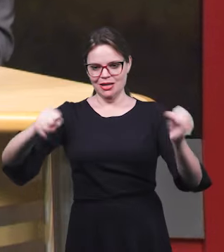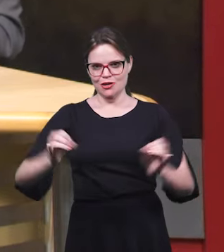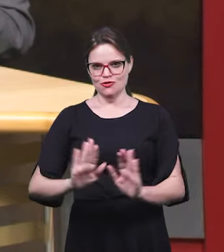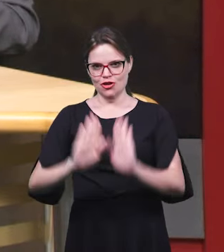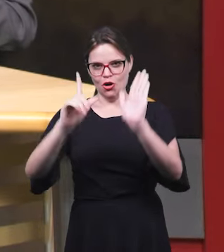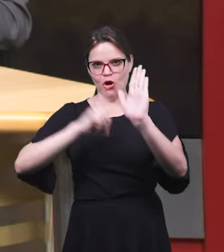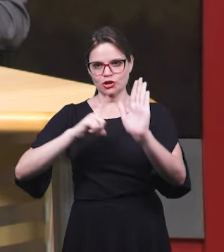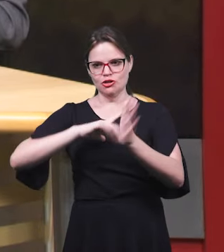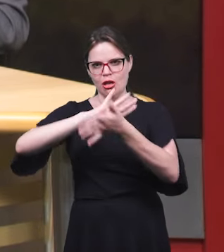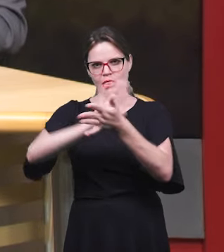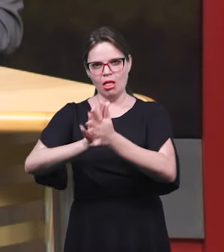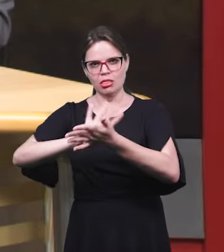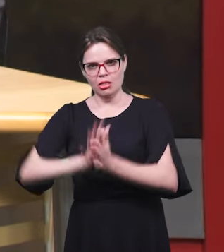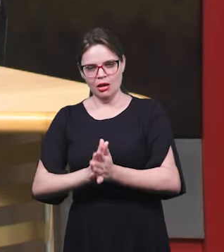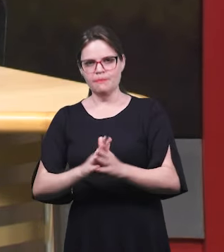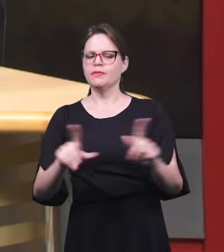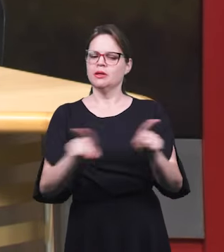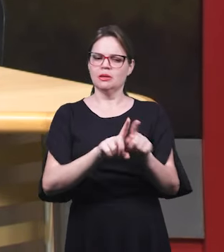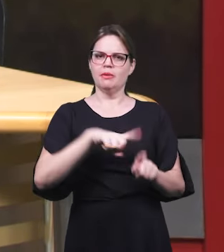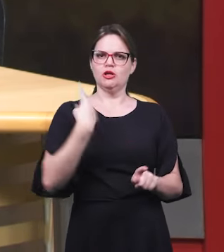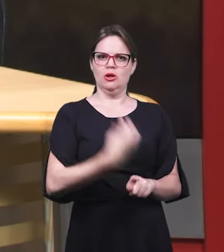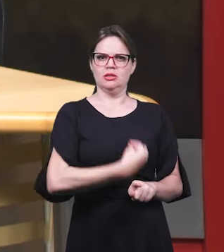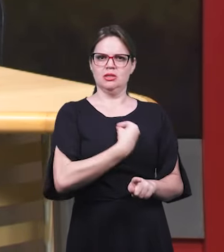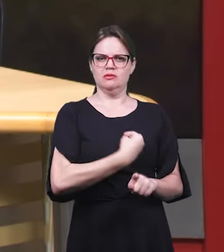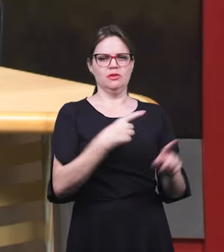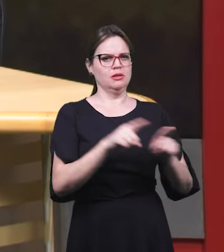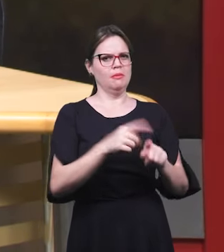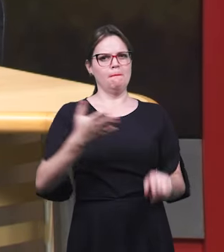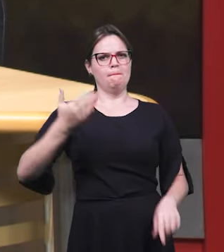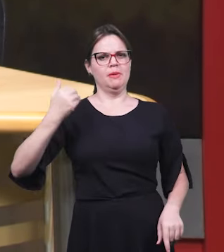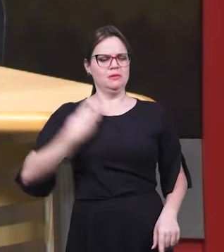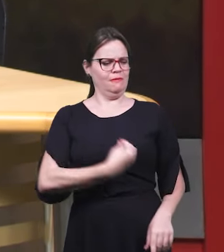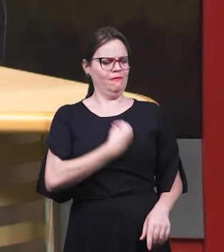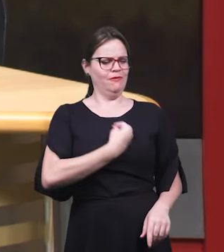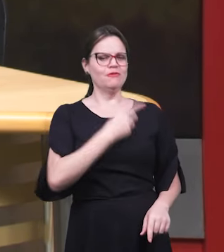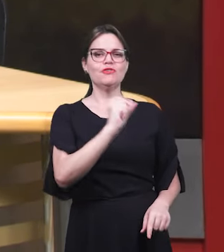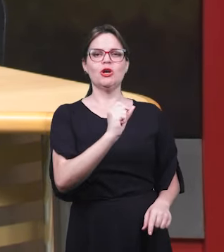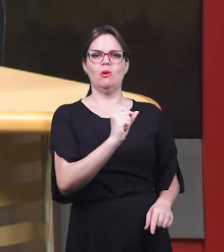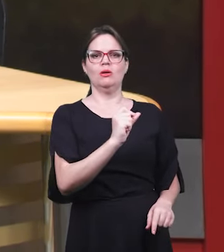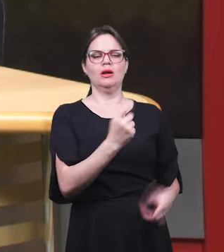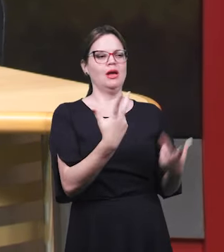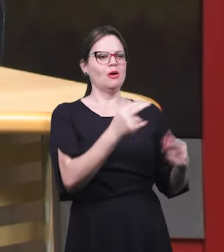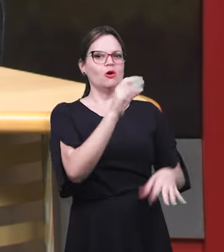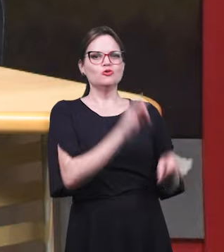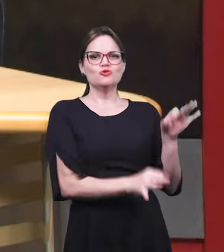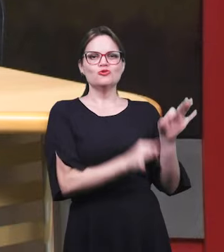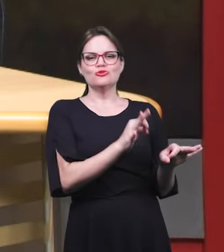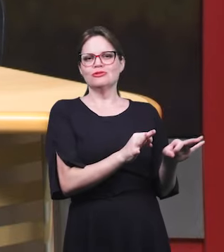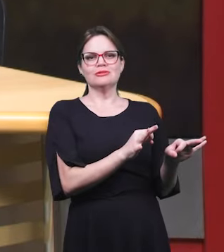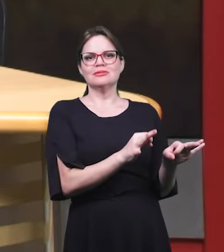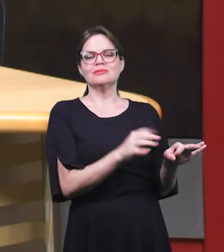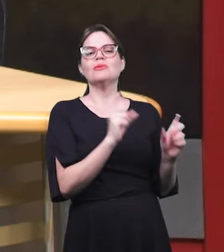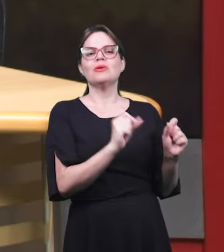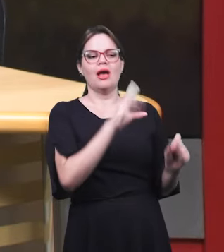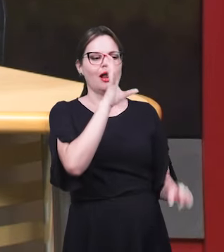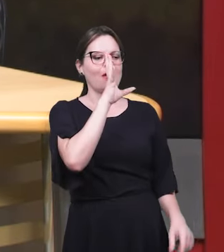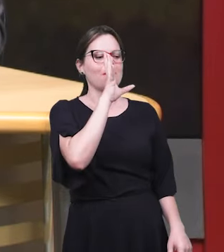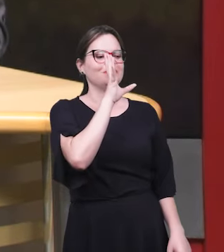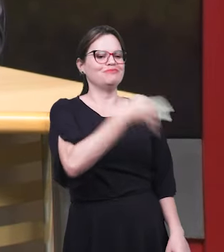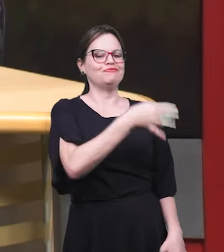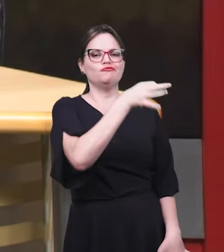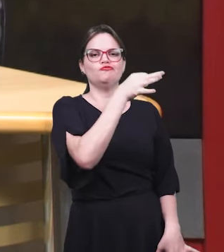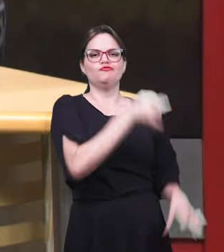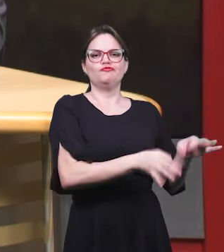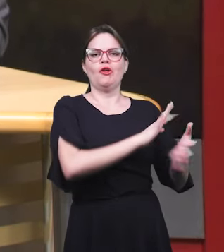gentios, estávamos debaixo do mesmo juízo, mas o Senhor nos acolheu, né? O Senhor nos abre a porta. E não tinha nenhum plano. Josué não falou para os